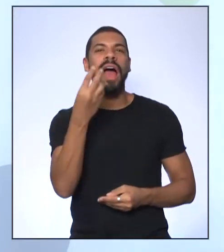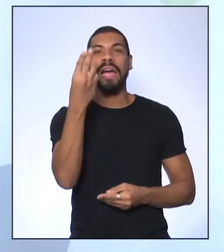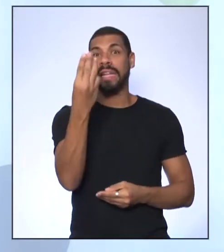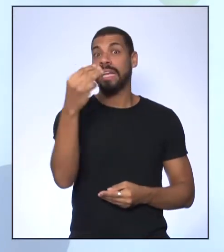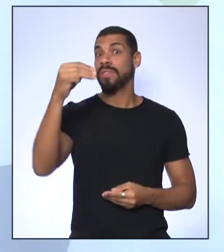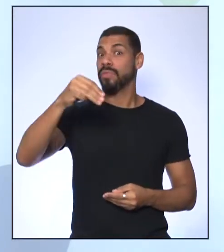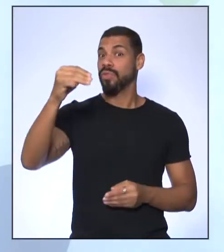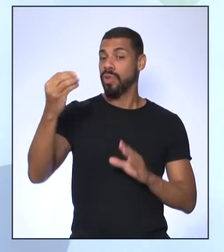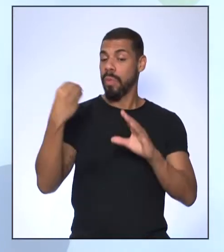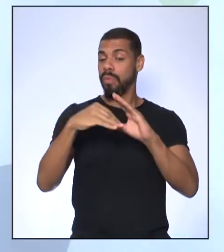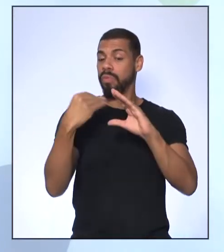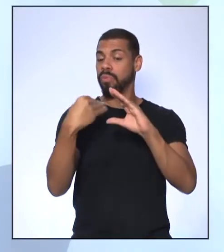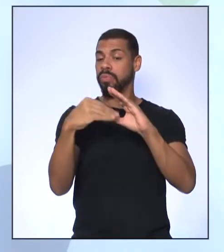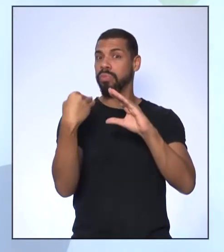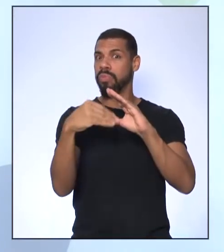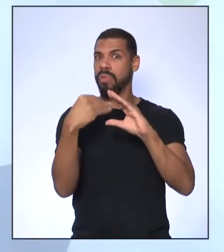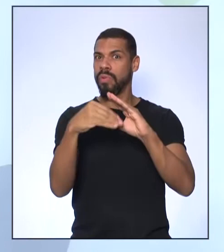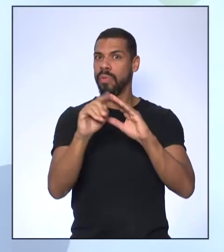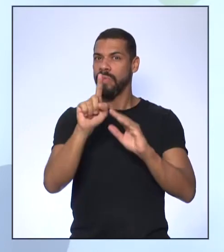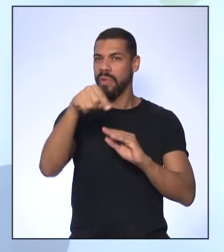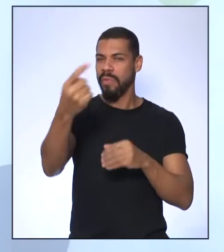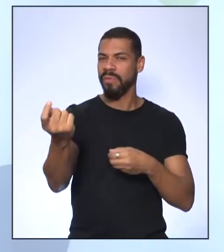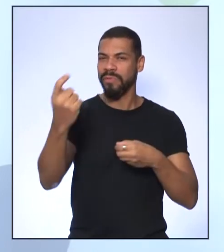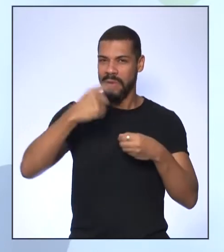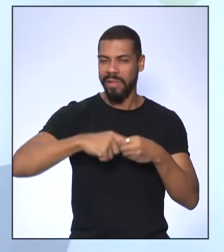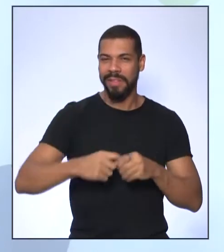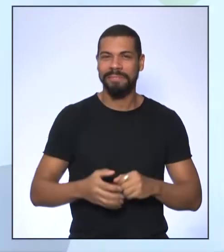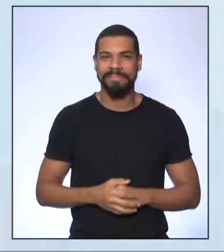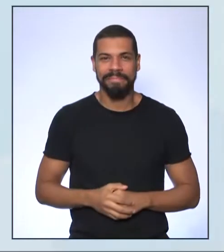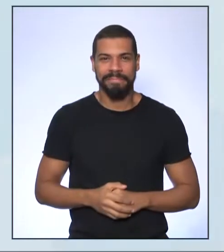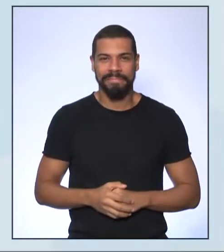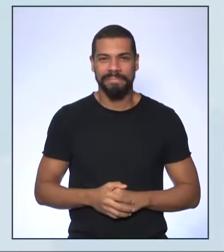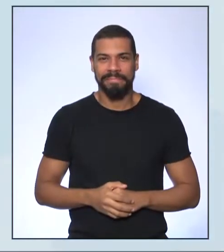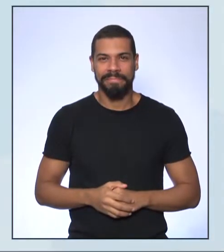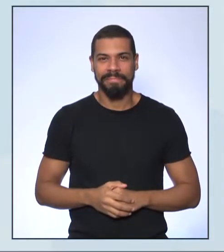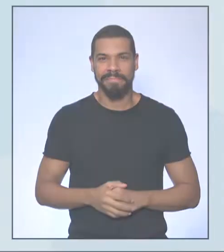minutinhos para vocês responderem e a gente volta aqui, tá bom? Obrigado.